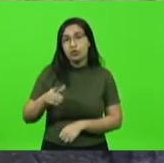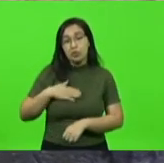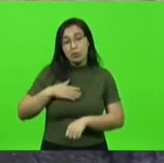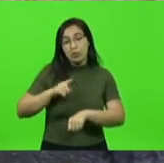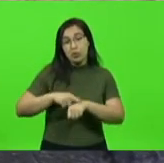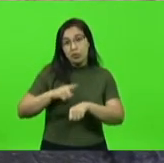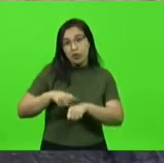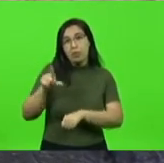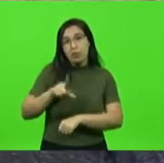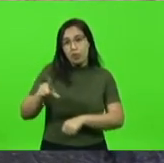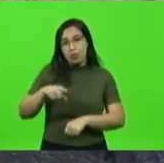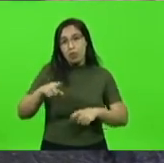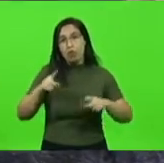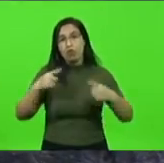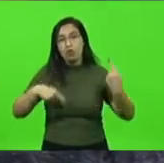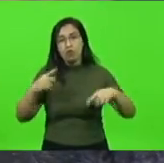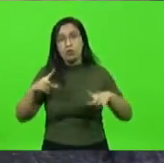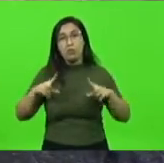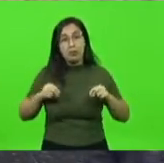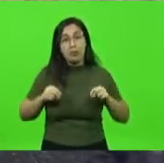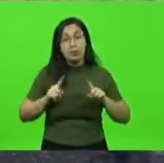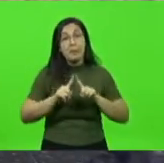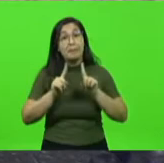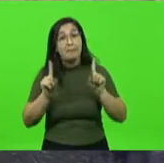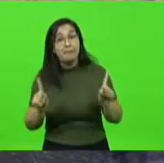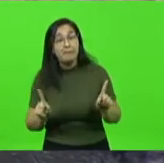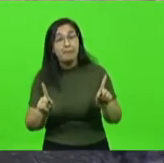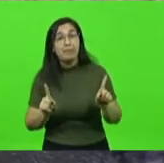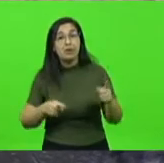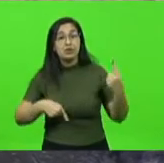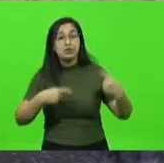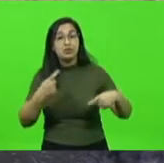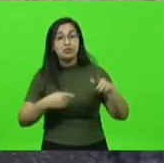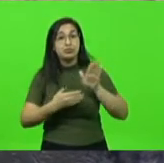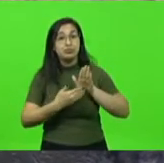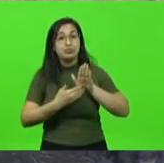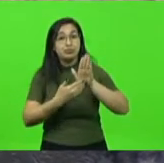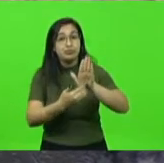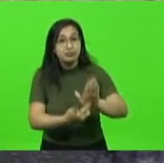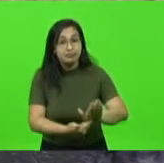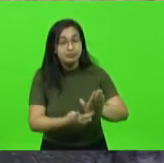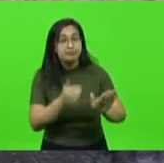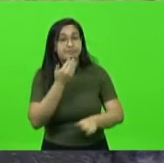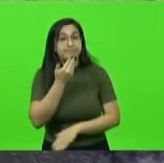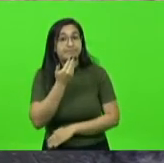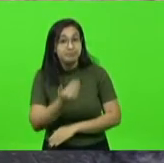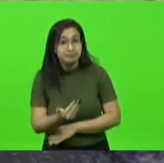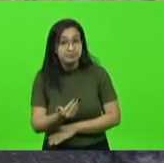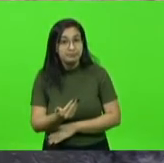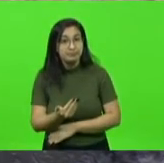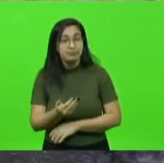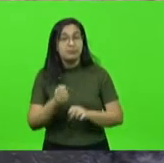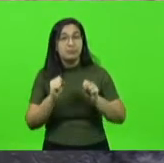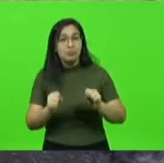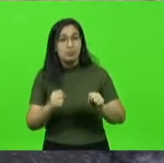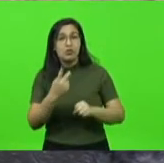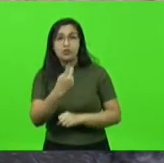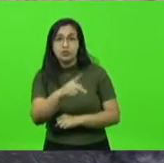mérito, mas agora nós estamos votando o requerimento do deputado Gessé Lopes, para que ele possa exercer a função dele aqui